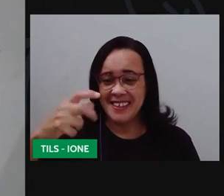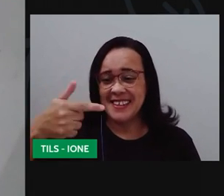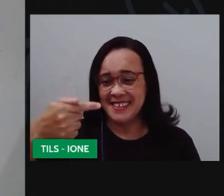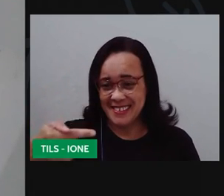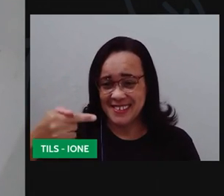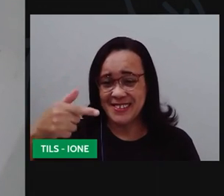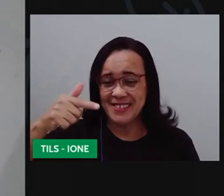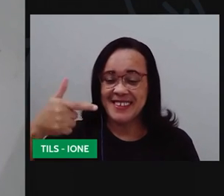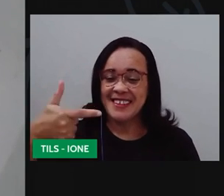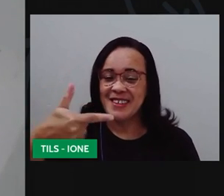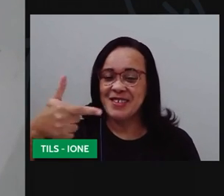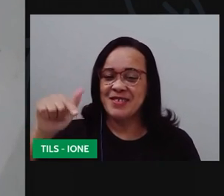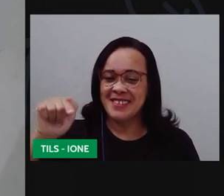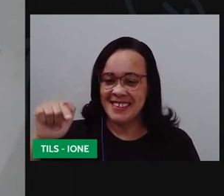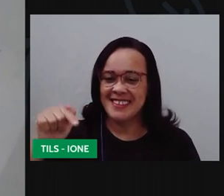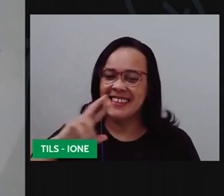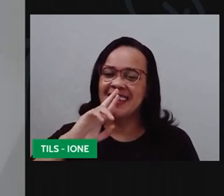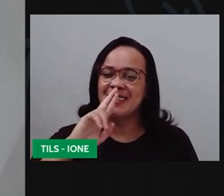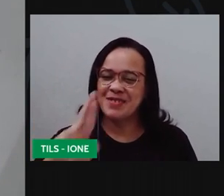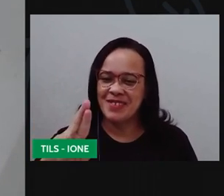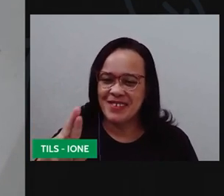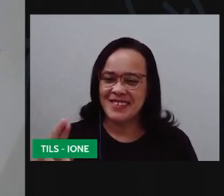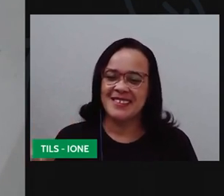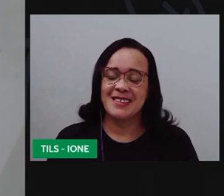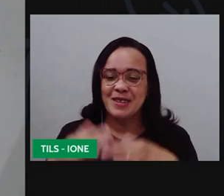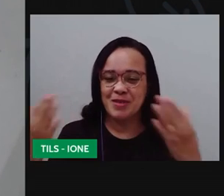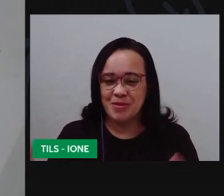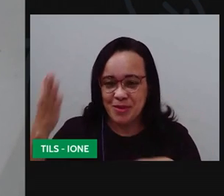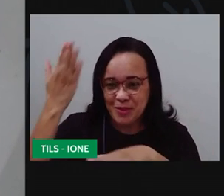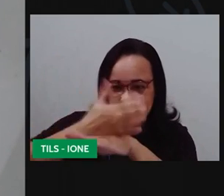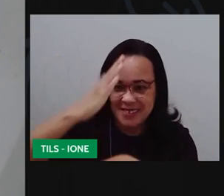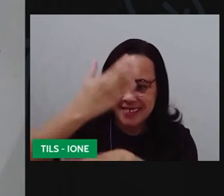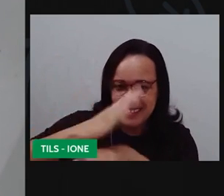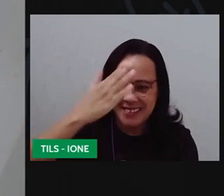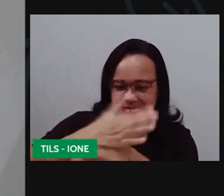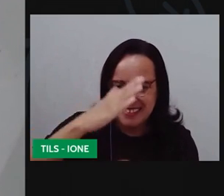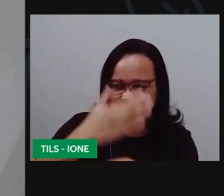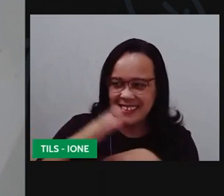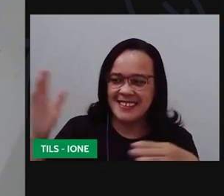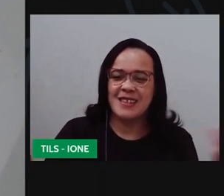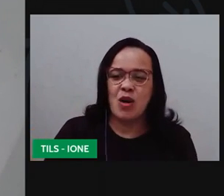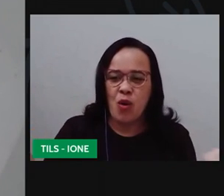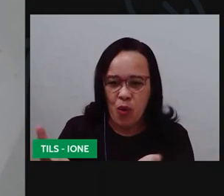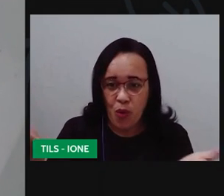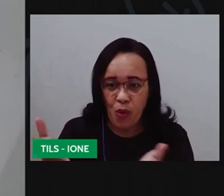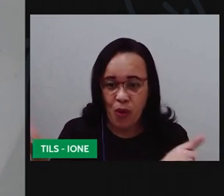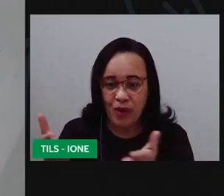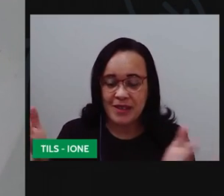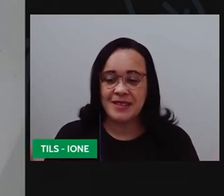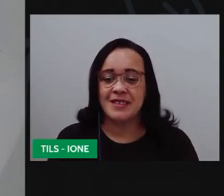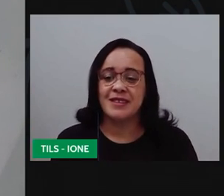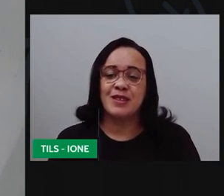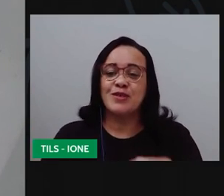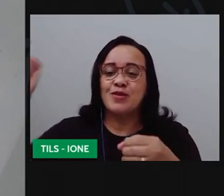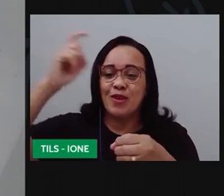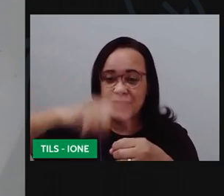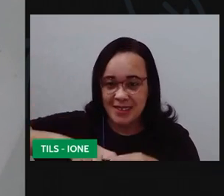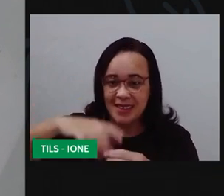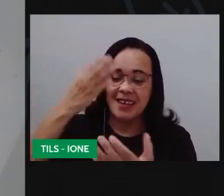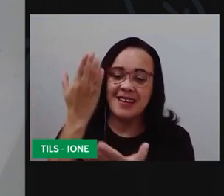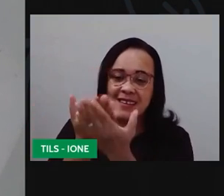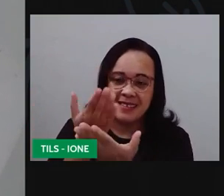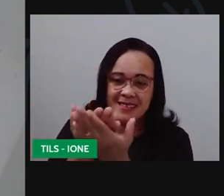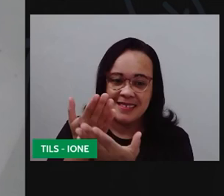527 bom terminamos almoçar prática aqui por hoje certo vamos voltar aí para nossa aula